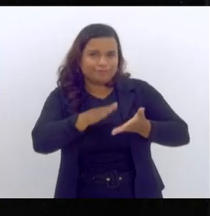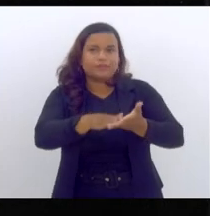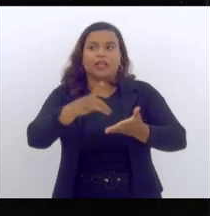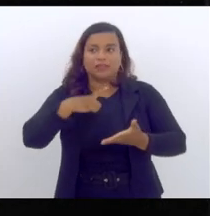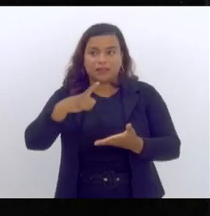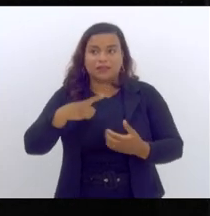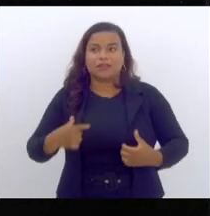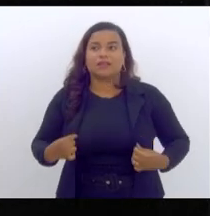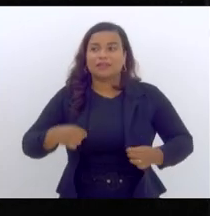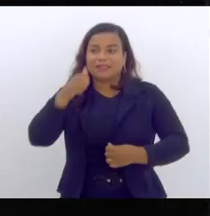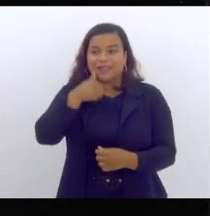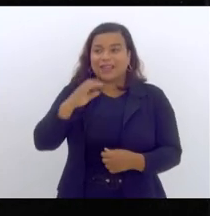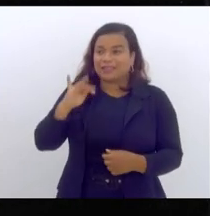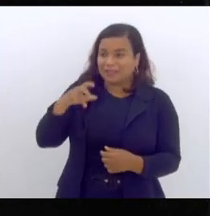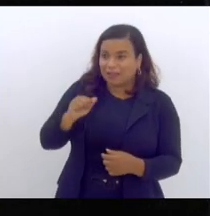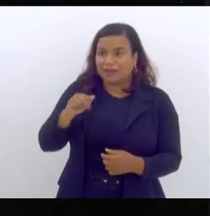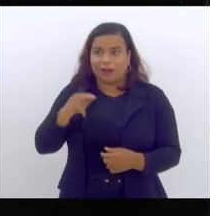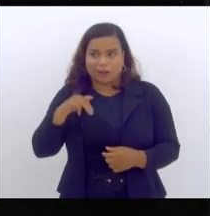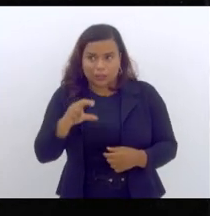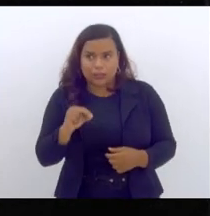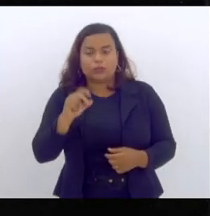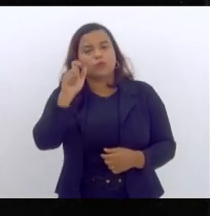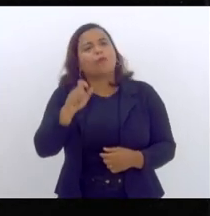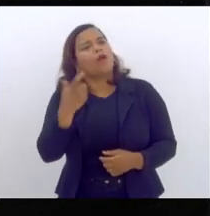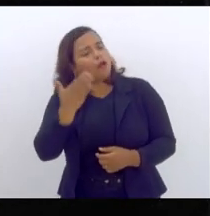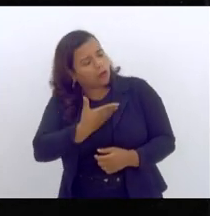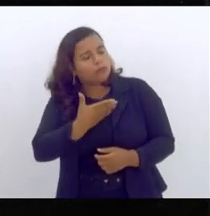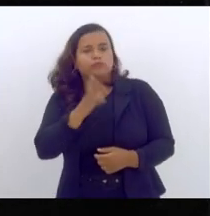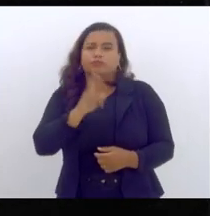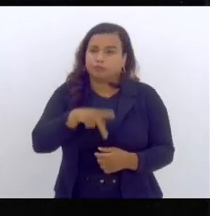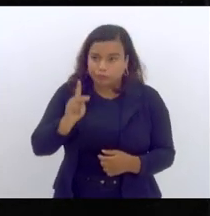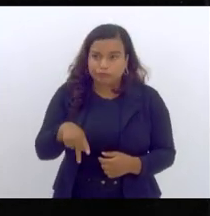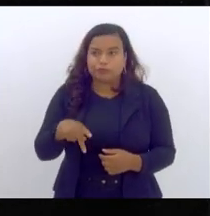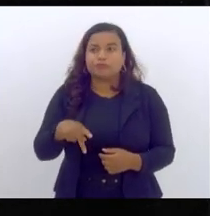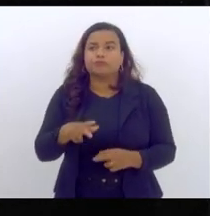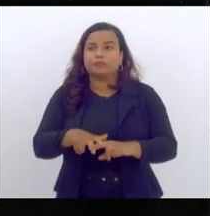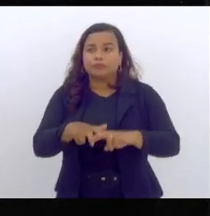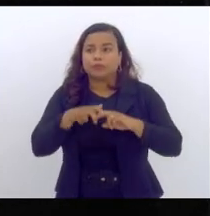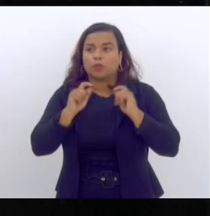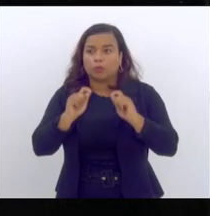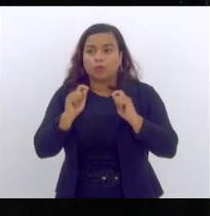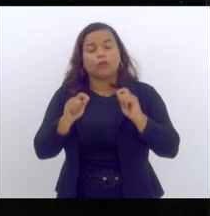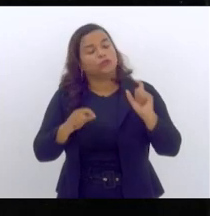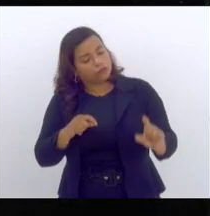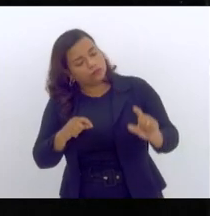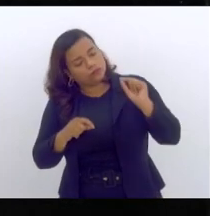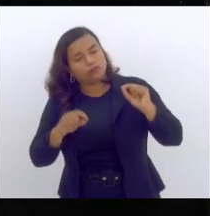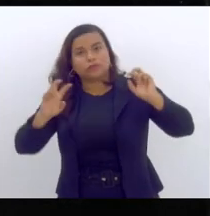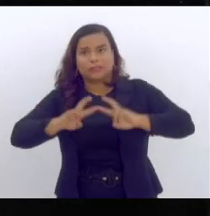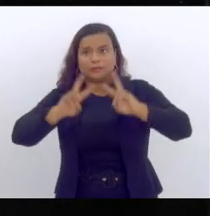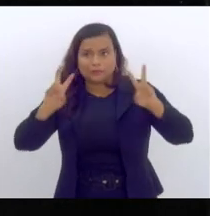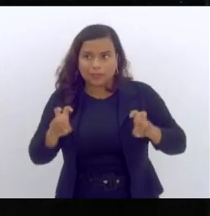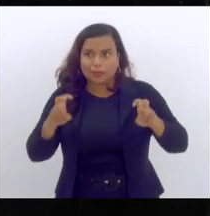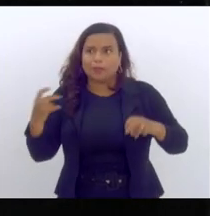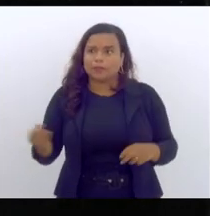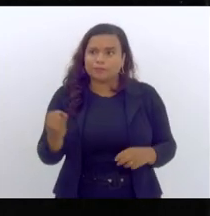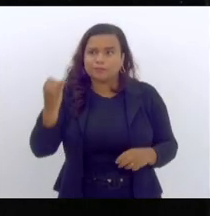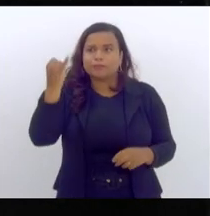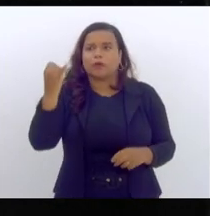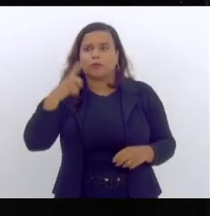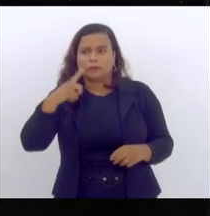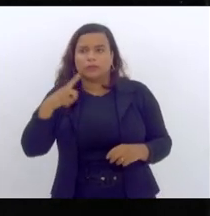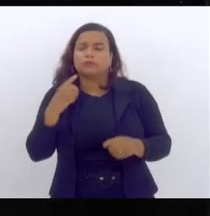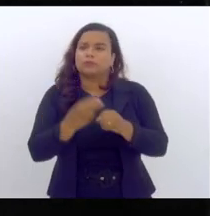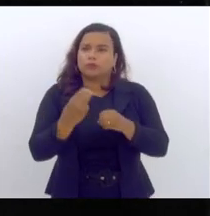a Tânia Aquino colega professora por ter escolhido esse tema de grande relevância para